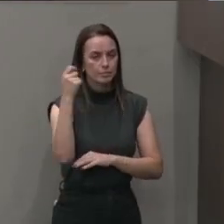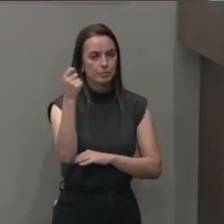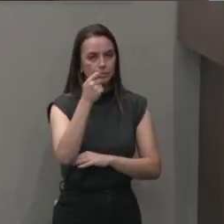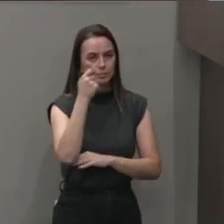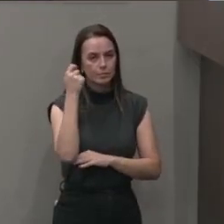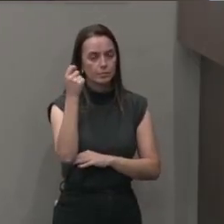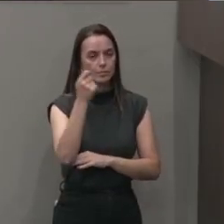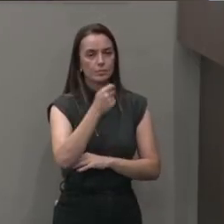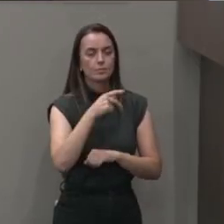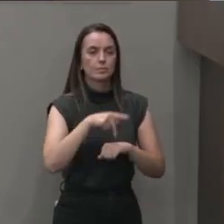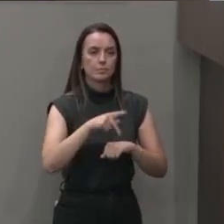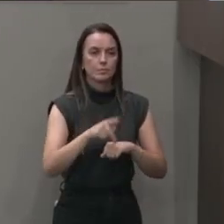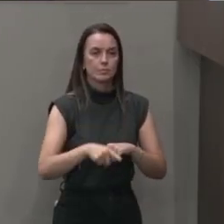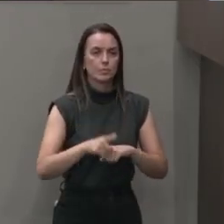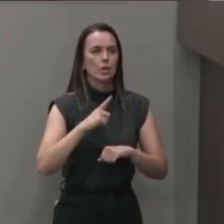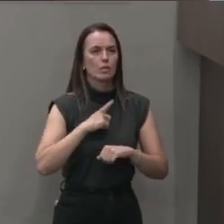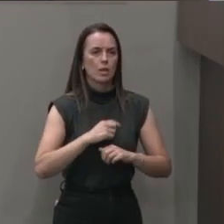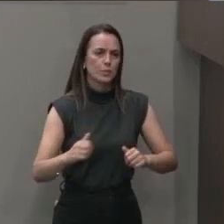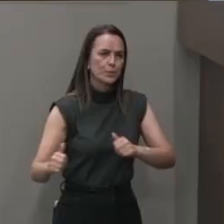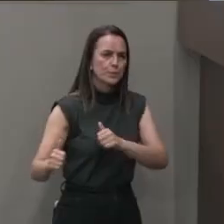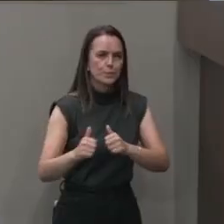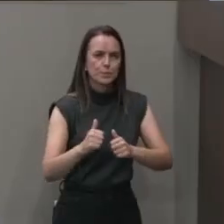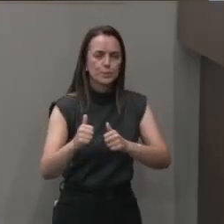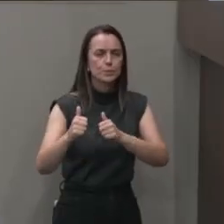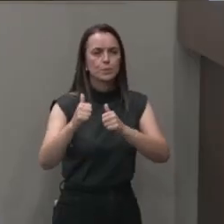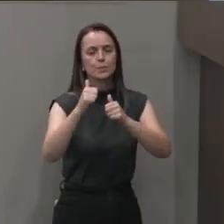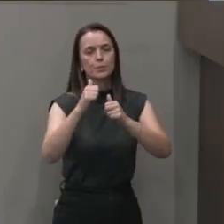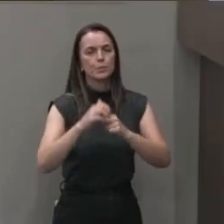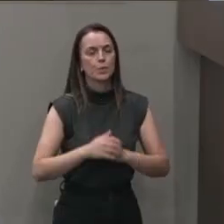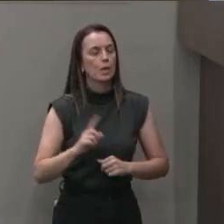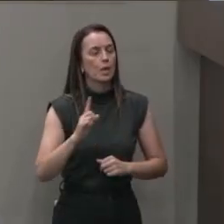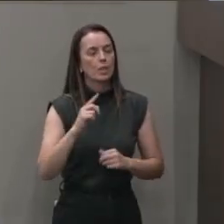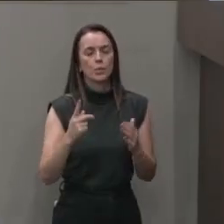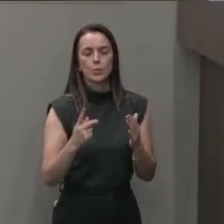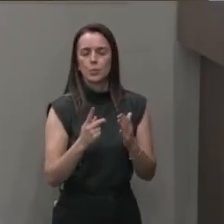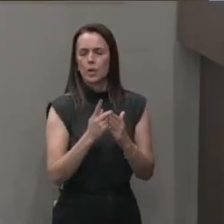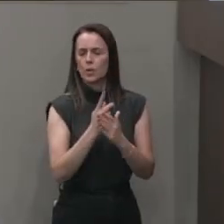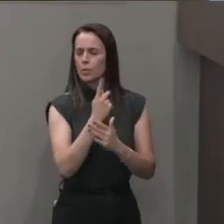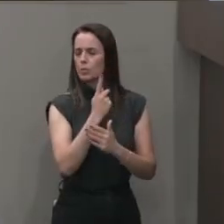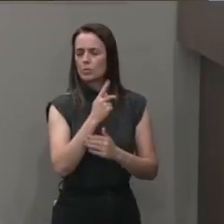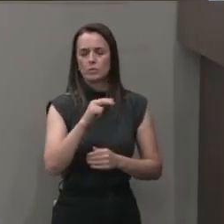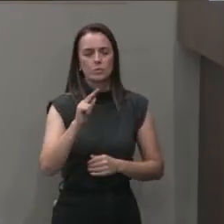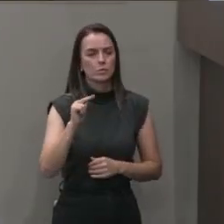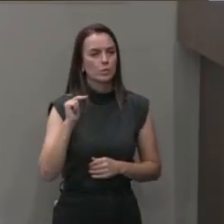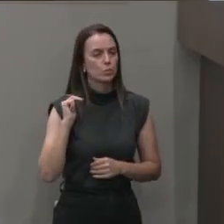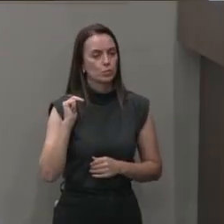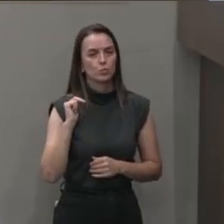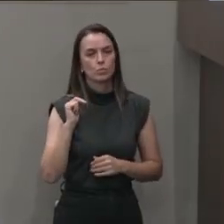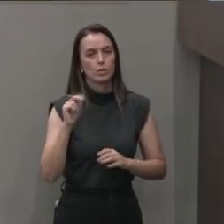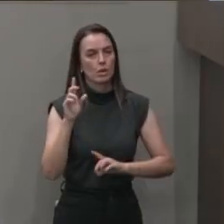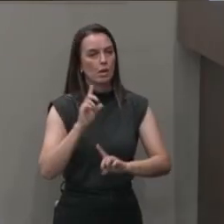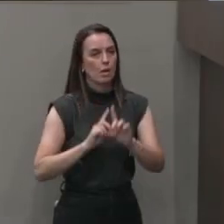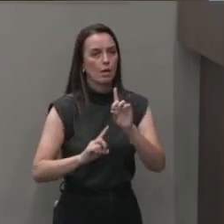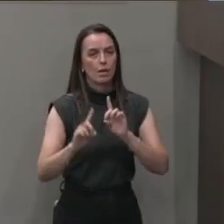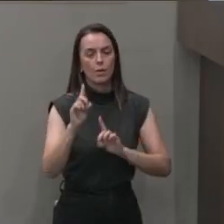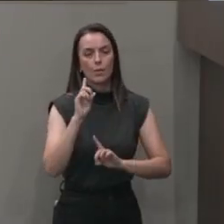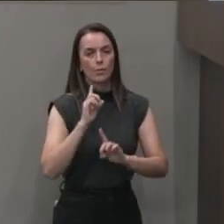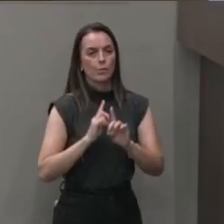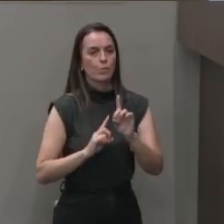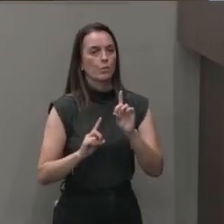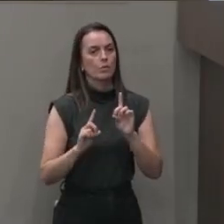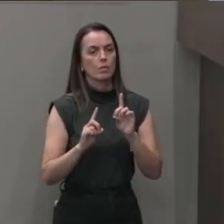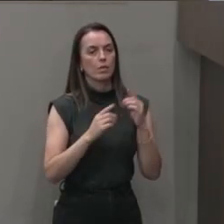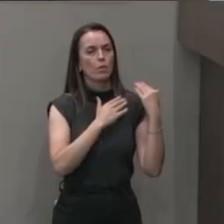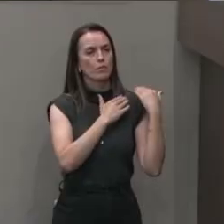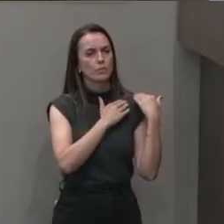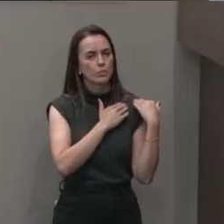extremamente qualificadas, e que isso não venha acontecer de forma nenhuma de alguém que exerce a função de